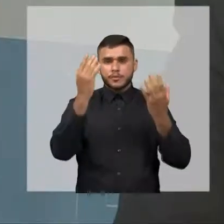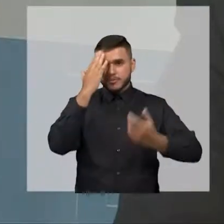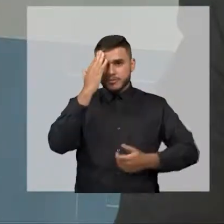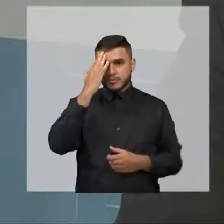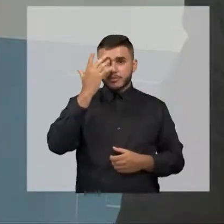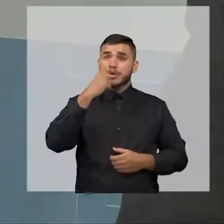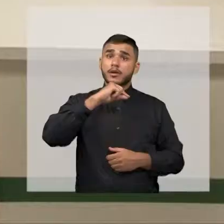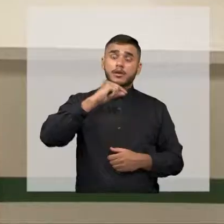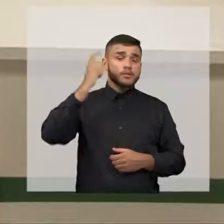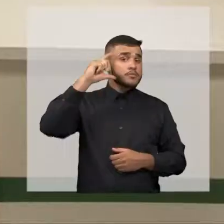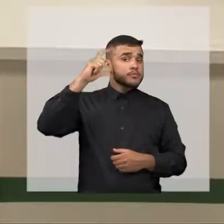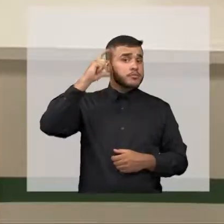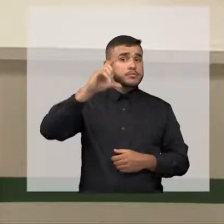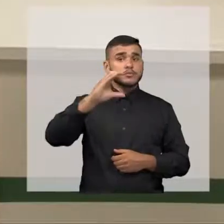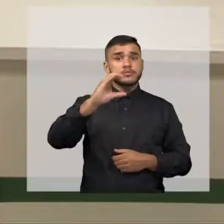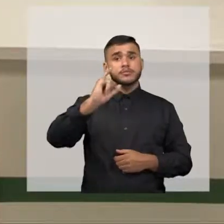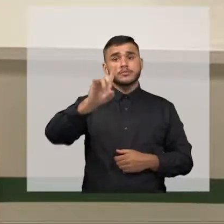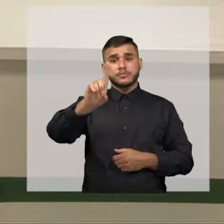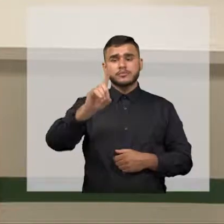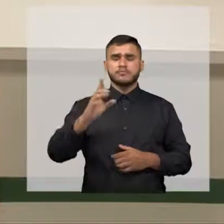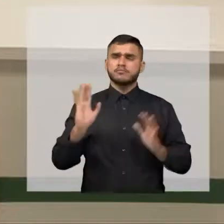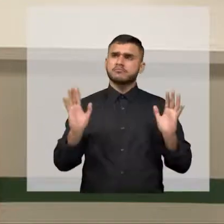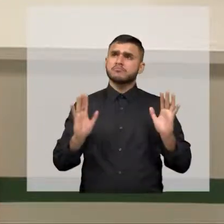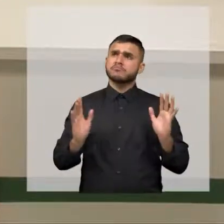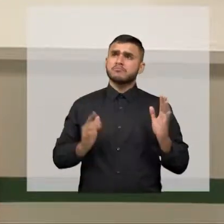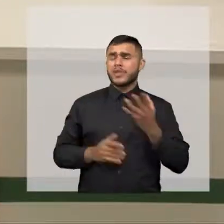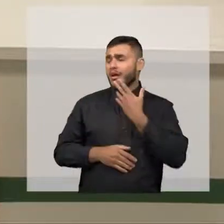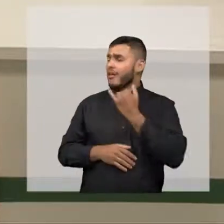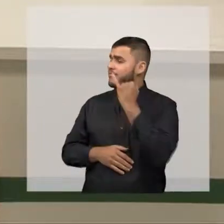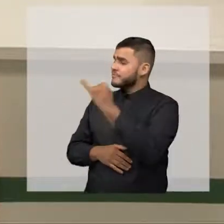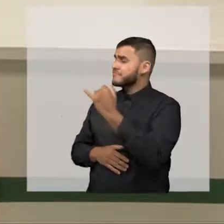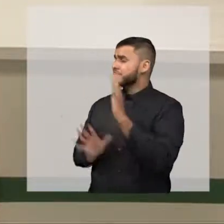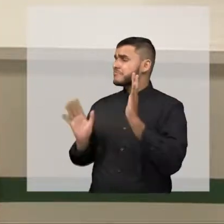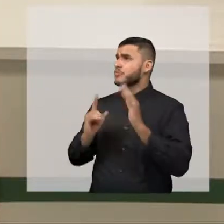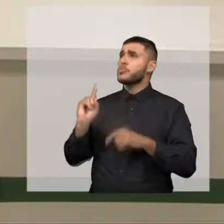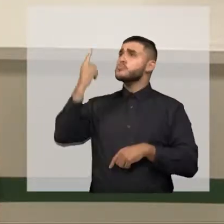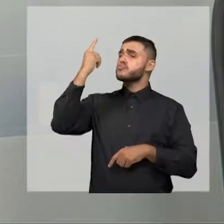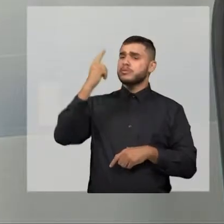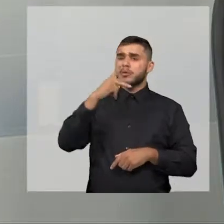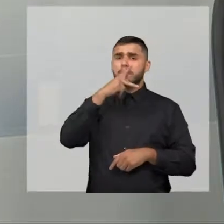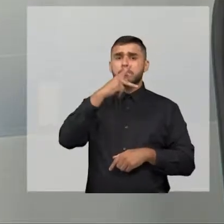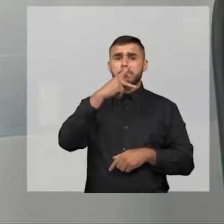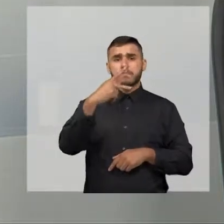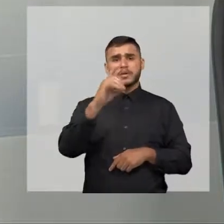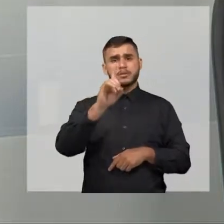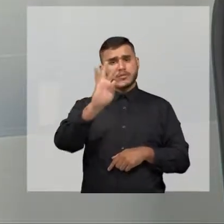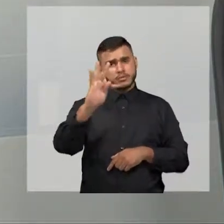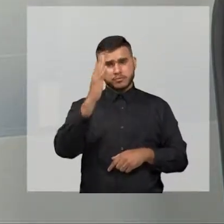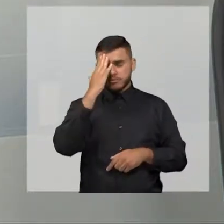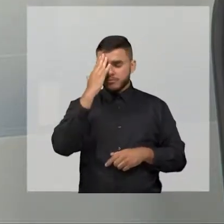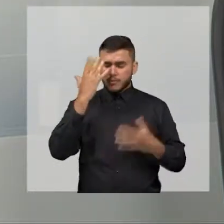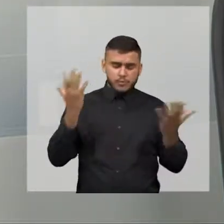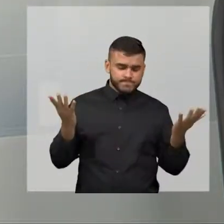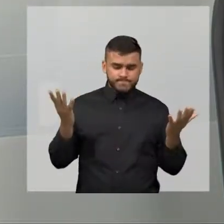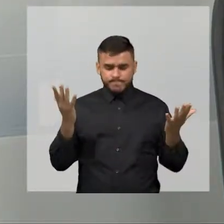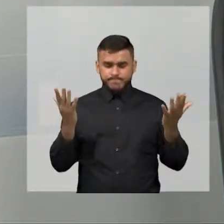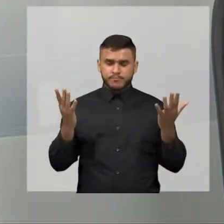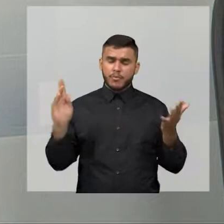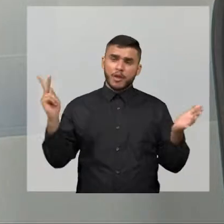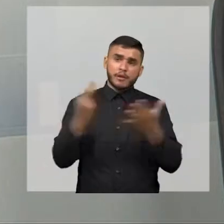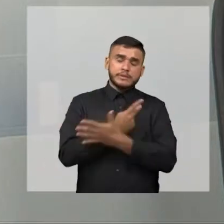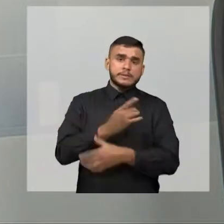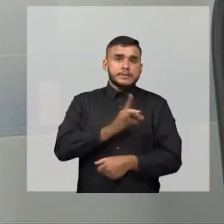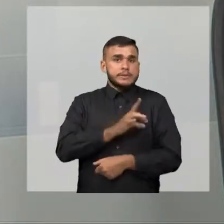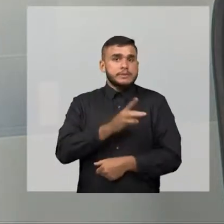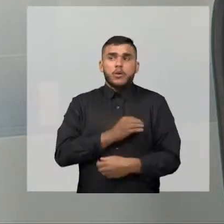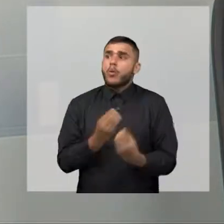decisão foi do doutor Cid? Foi uma conversa ou com da o partido, família? né? Muitos deputados procuraram ele para dizer